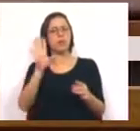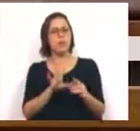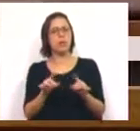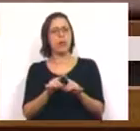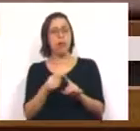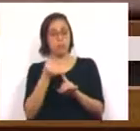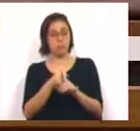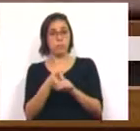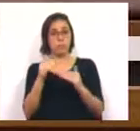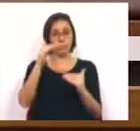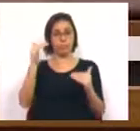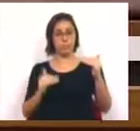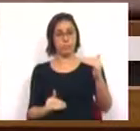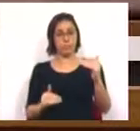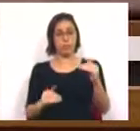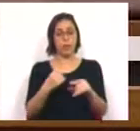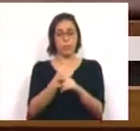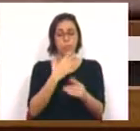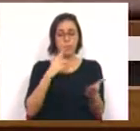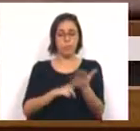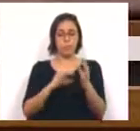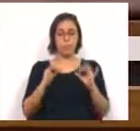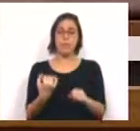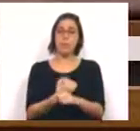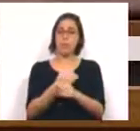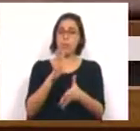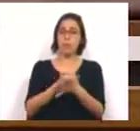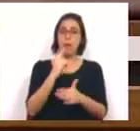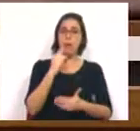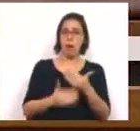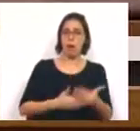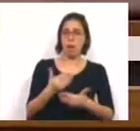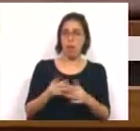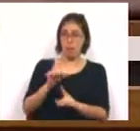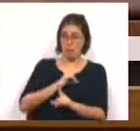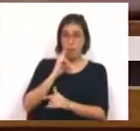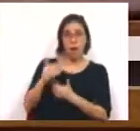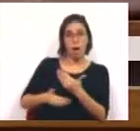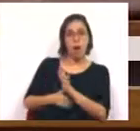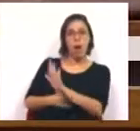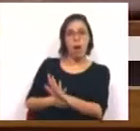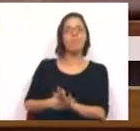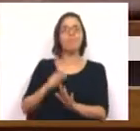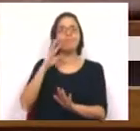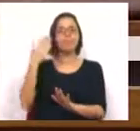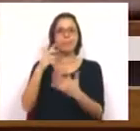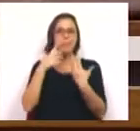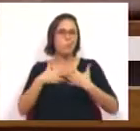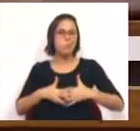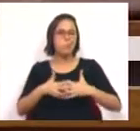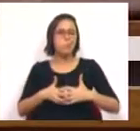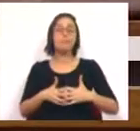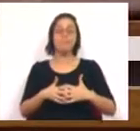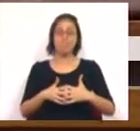de combate às desigualdades, também é verdade que o serviço postal, a continuar nas mãos de privados, tem o seu futuro comprometido